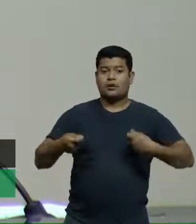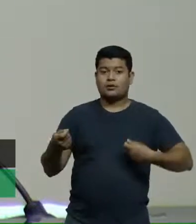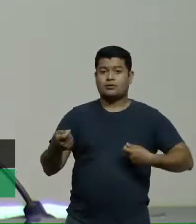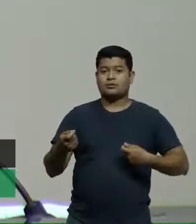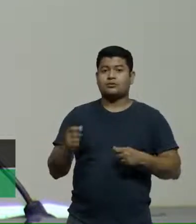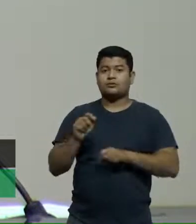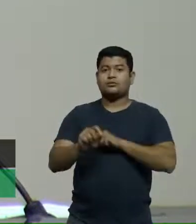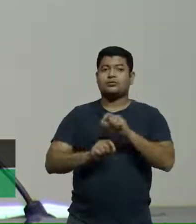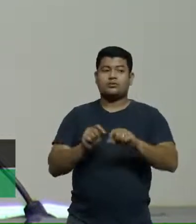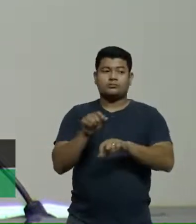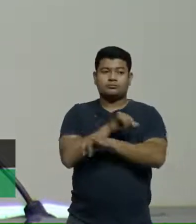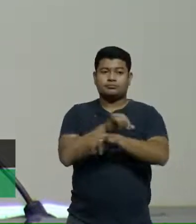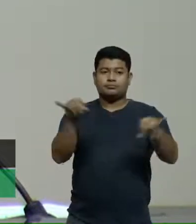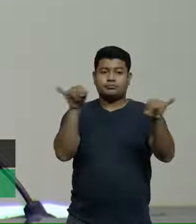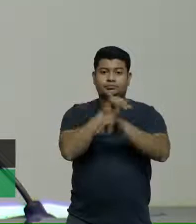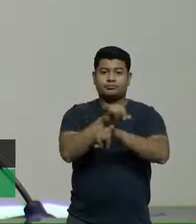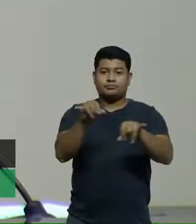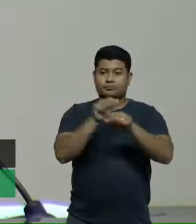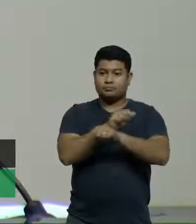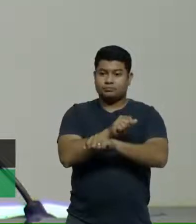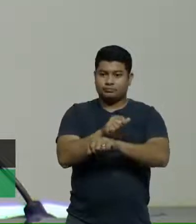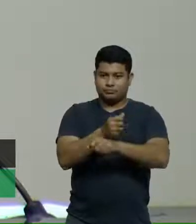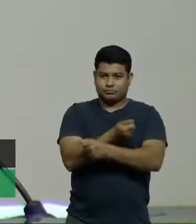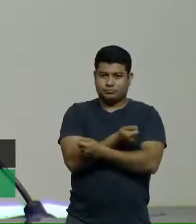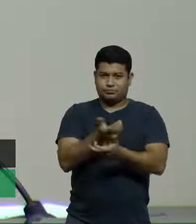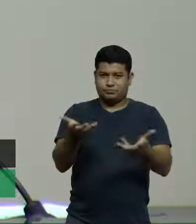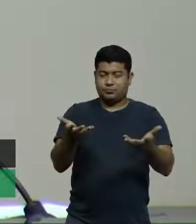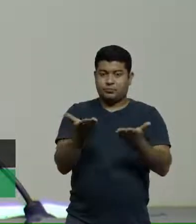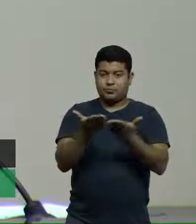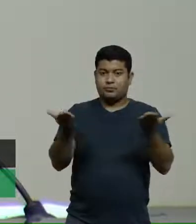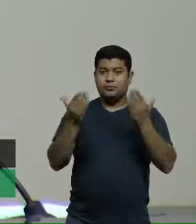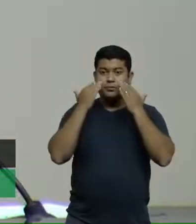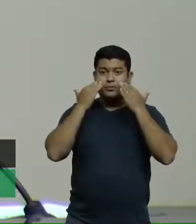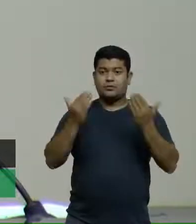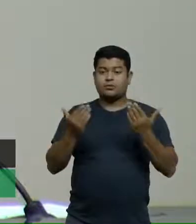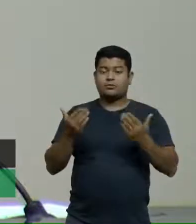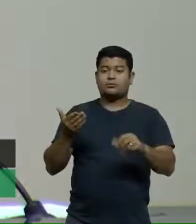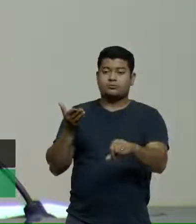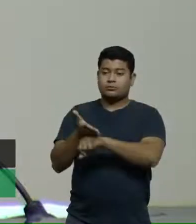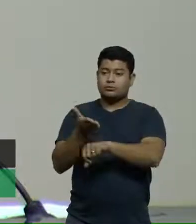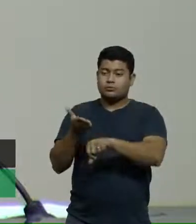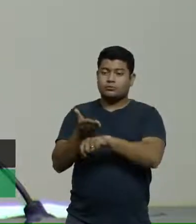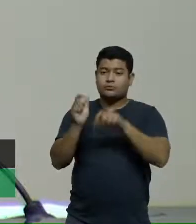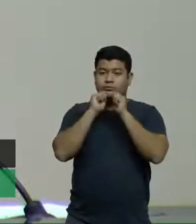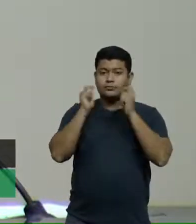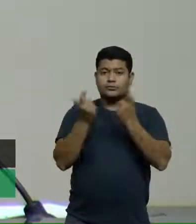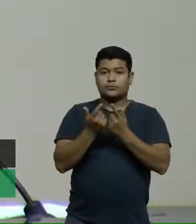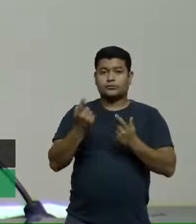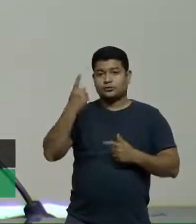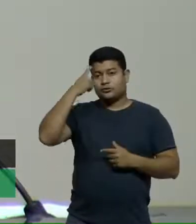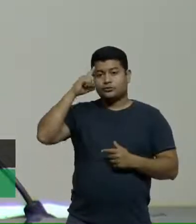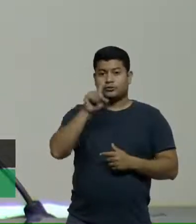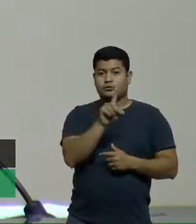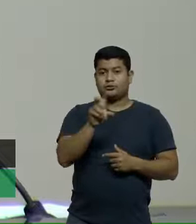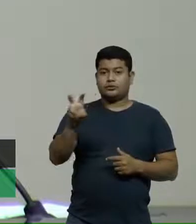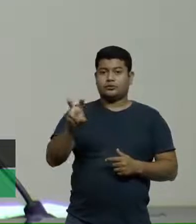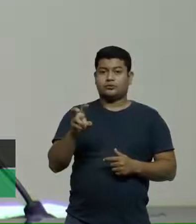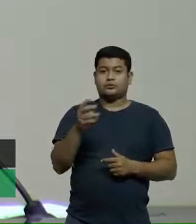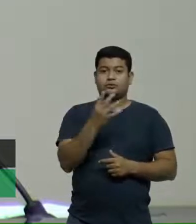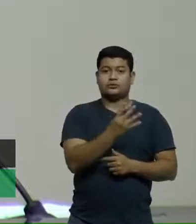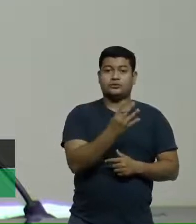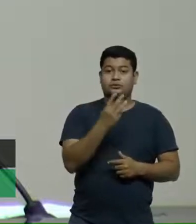e mostrar a efetiva participação da Assembleia. E, no último dia 15,